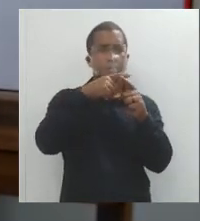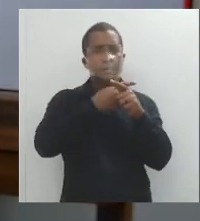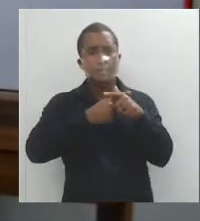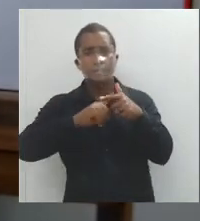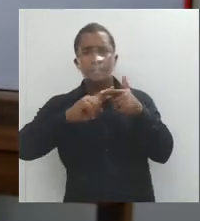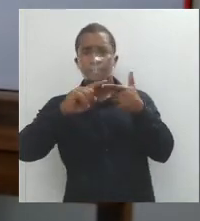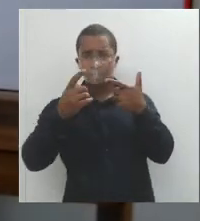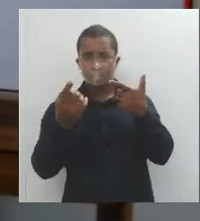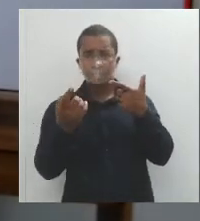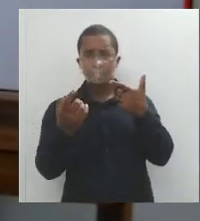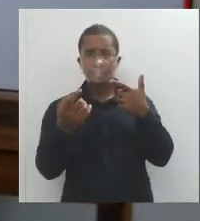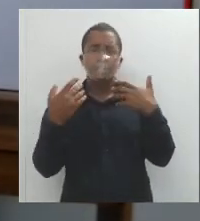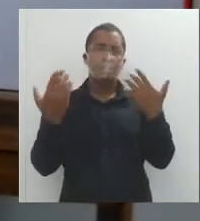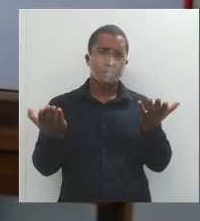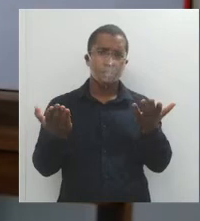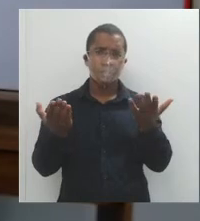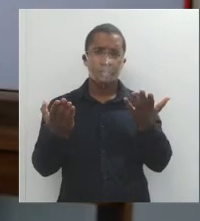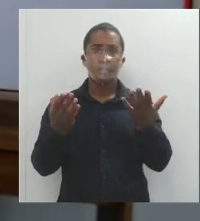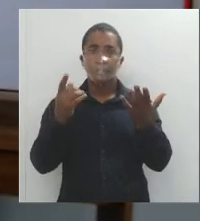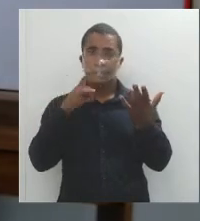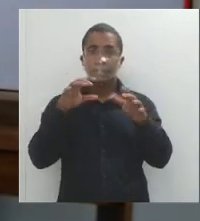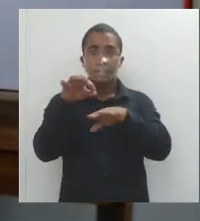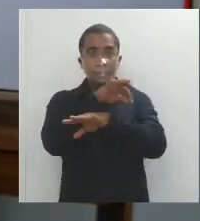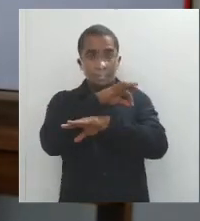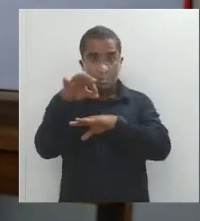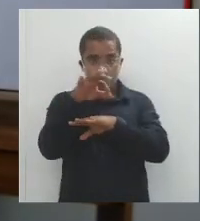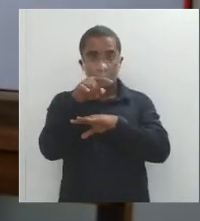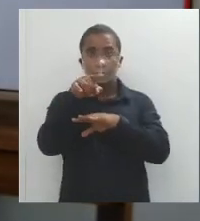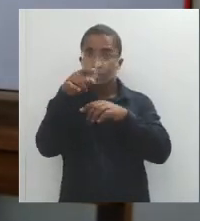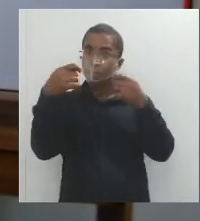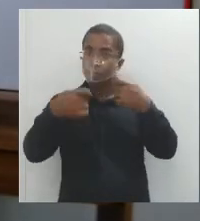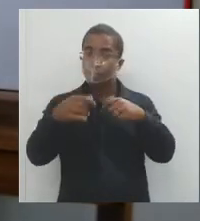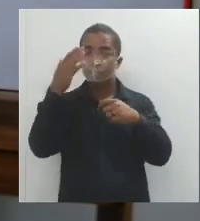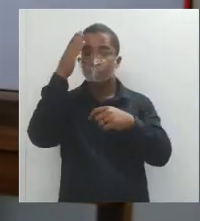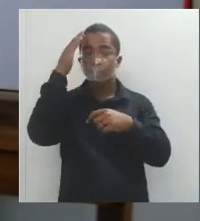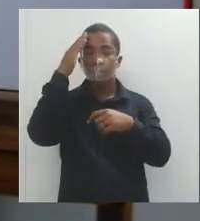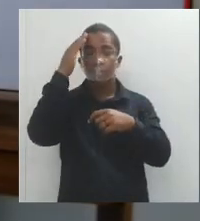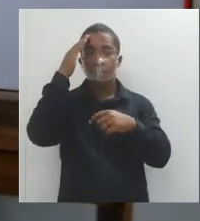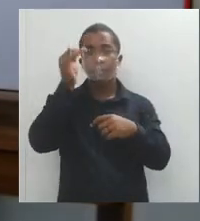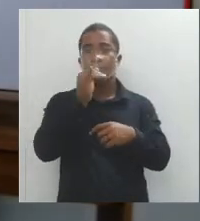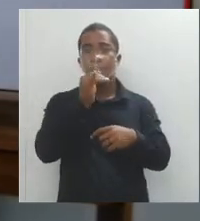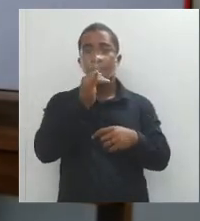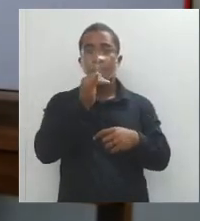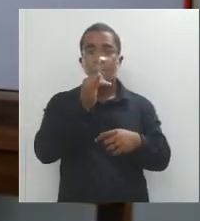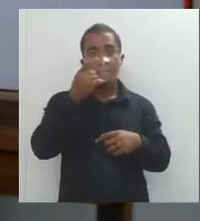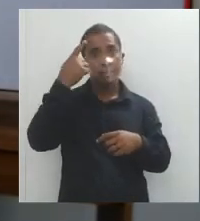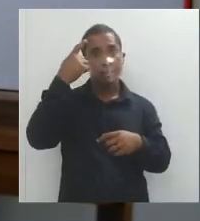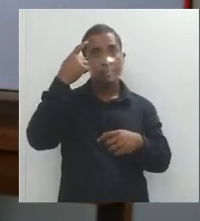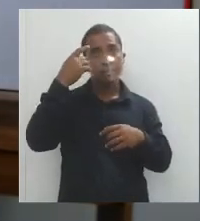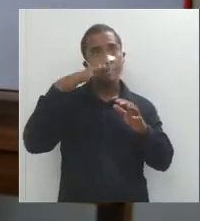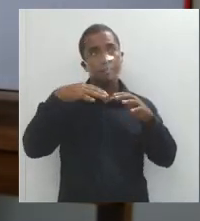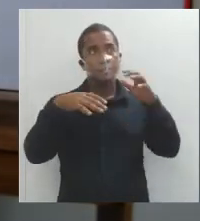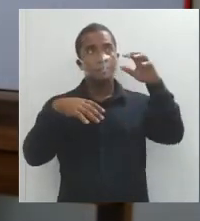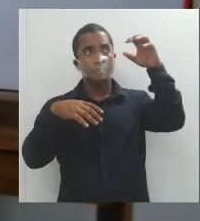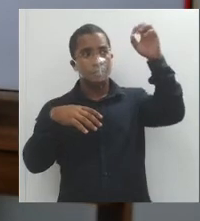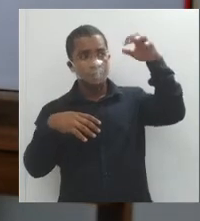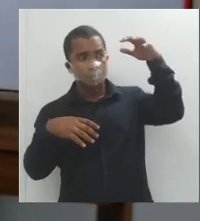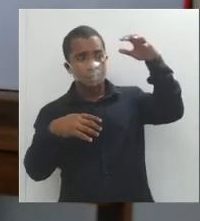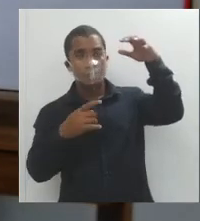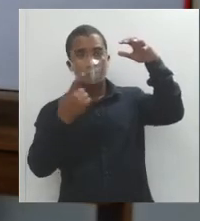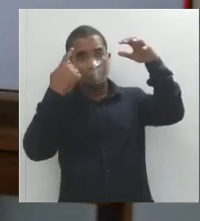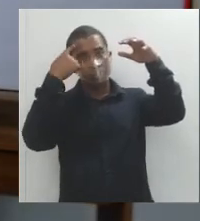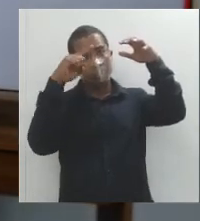faz um projeto elétrico, você tem que supor que o aparelho seja usado um dia no máximo. Então, mesmo que ele